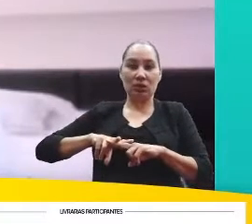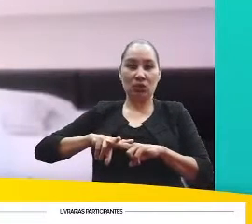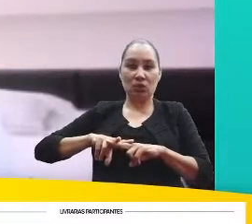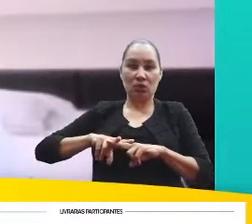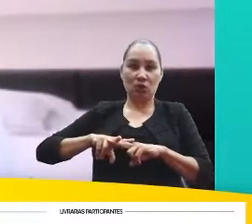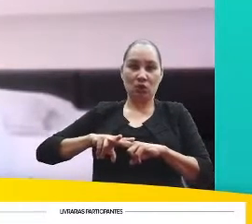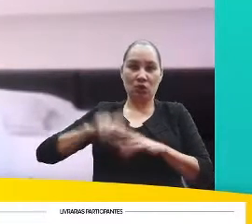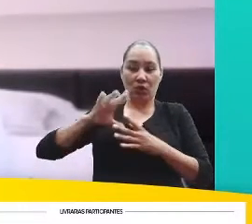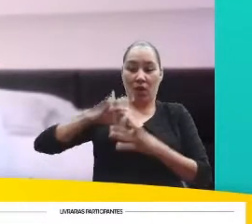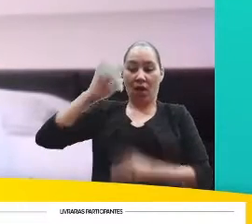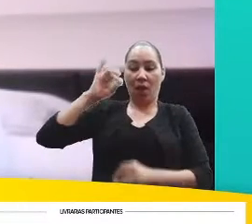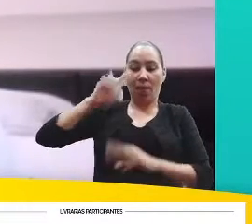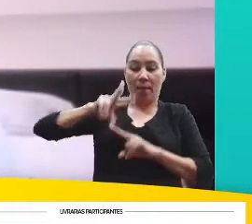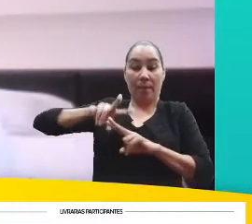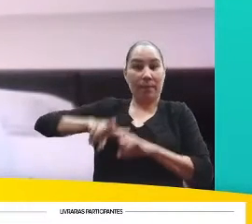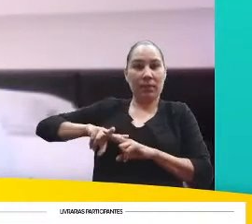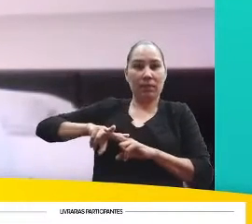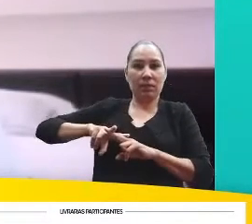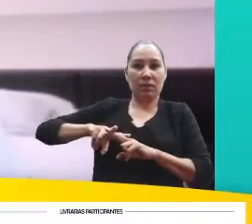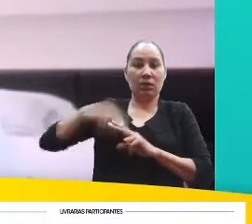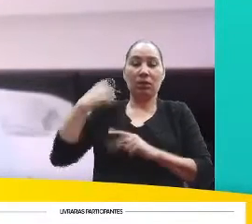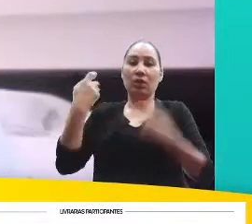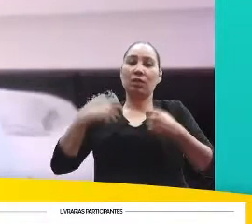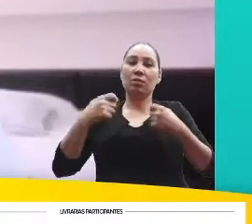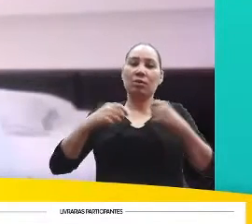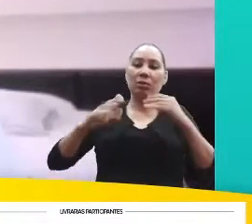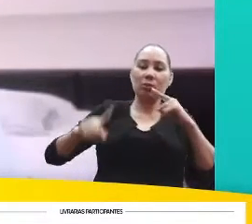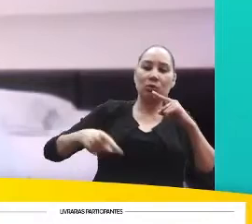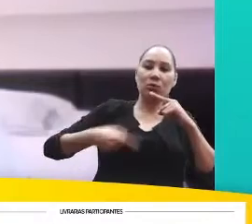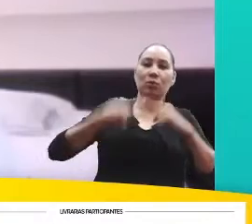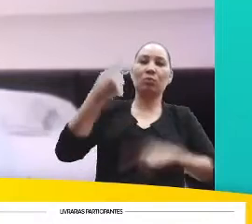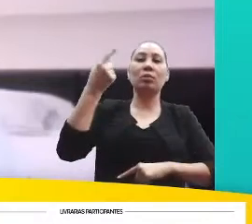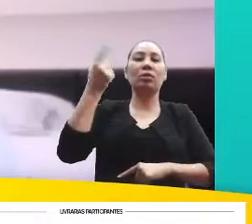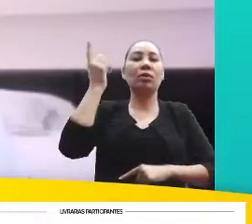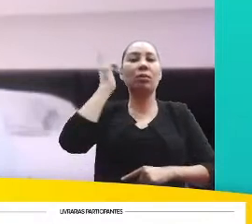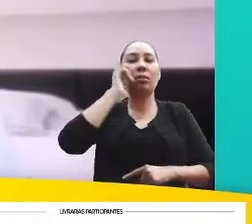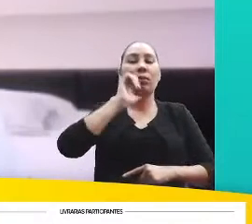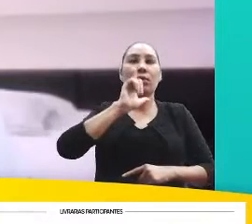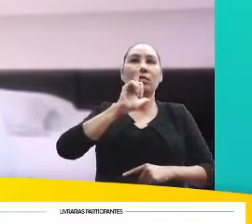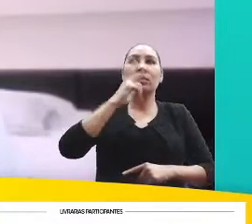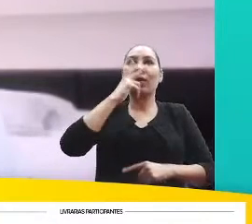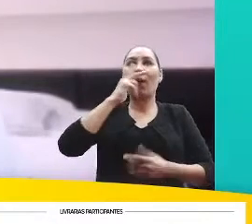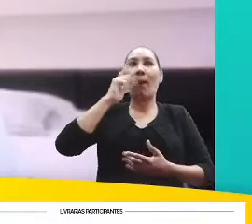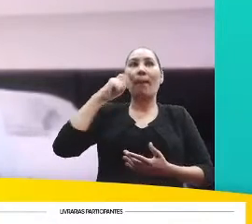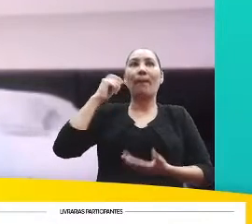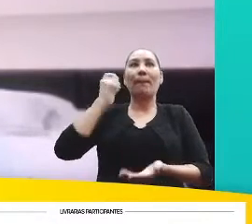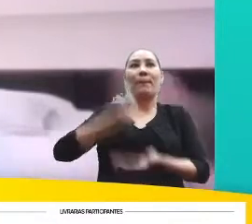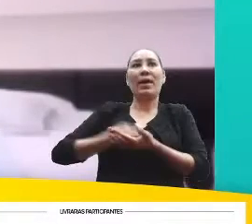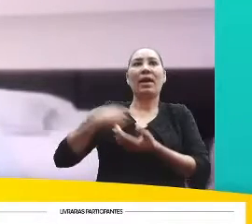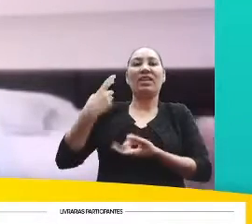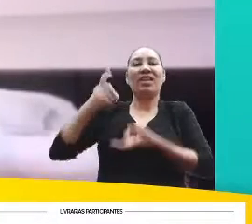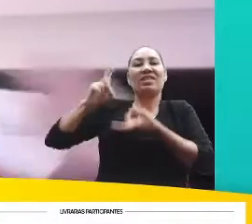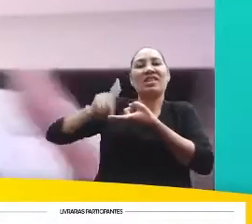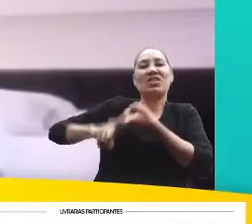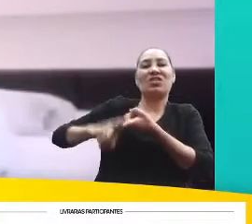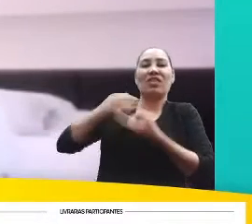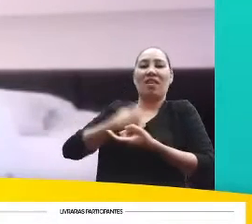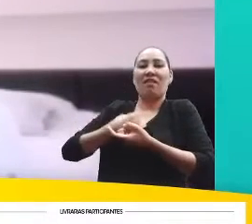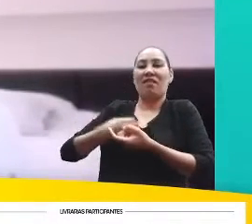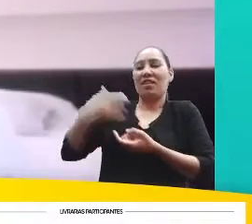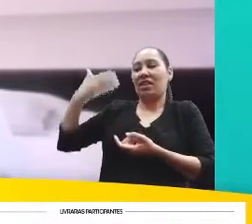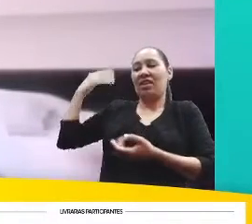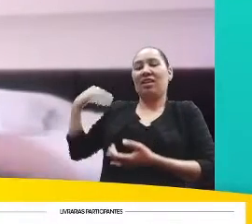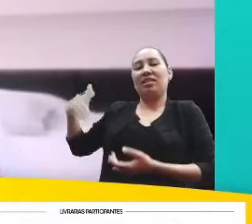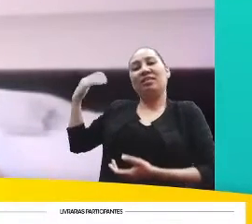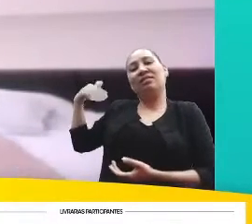nós precisaremos passar para apagarmos as nossas dívidas morais. Então, esses três aspectos vamos